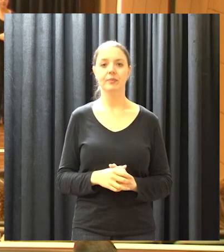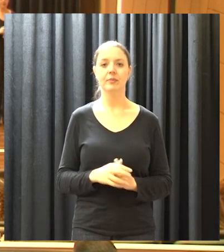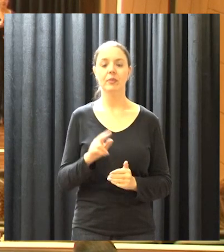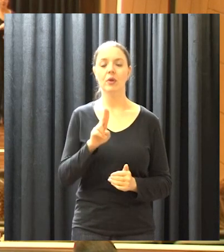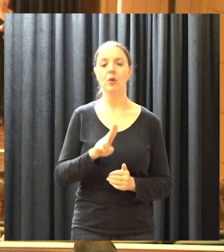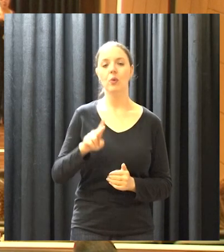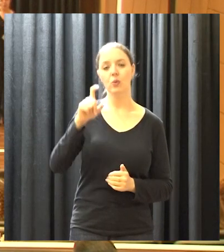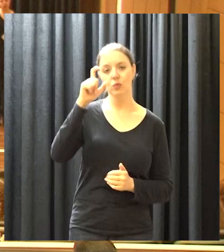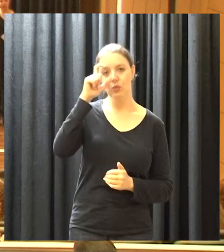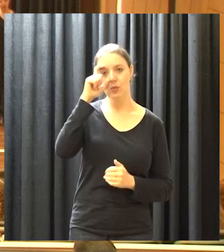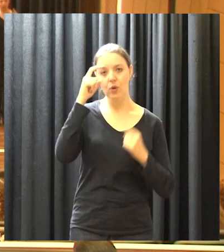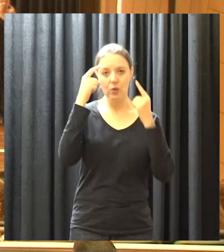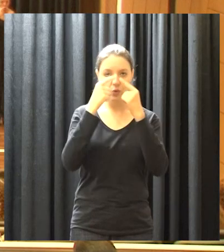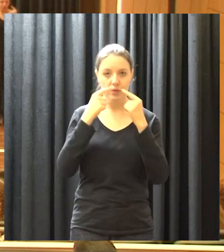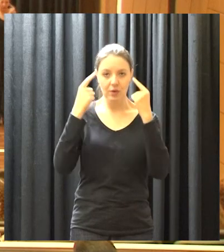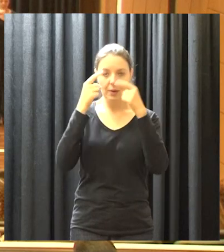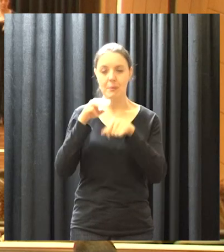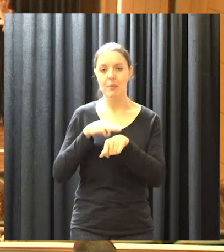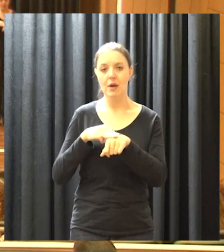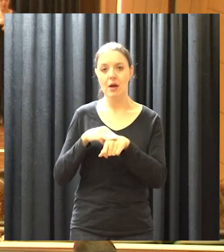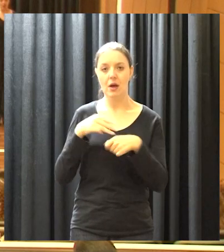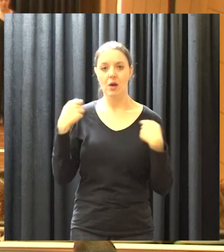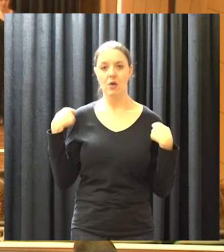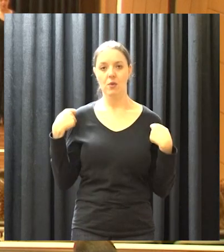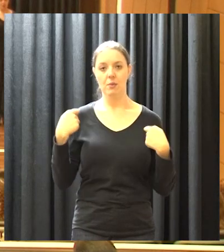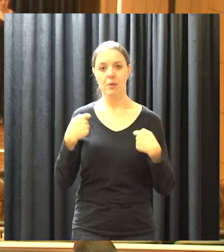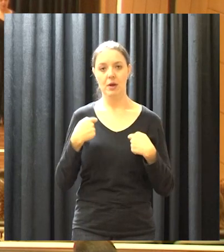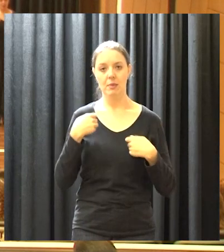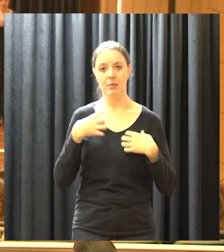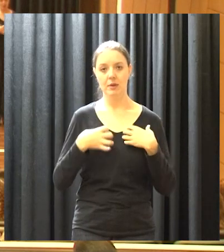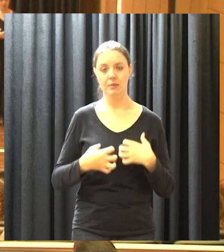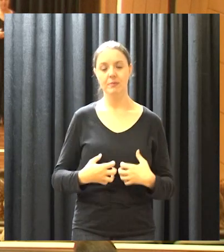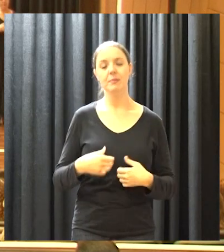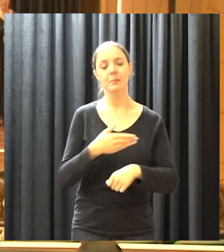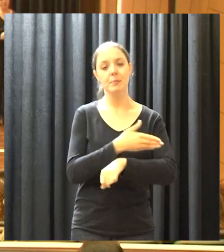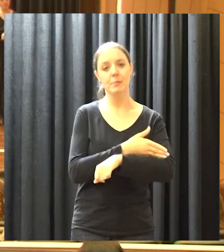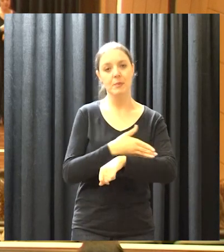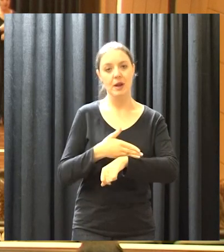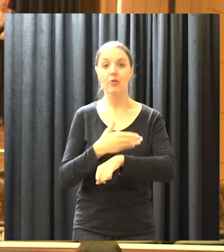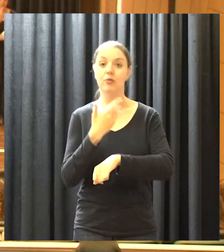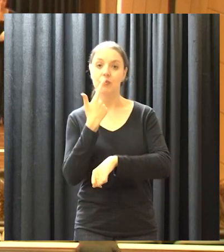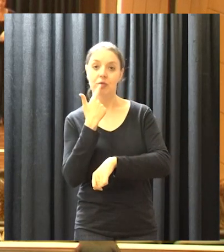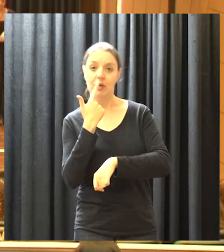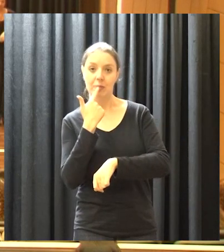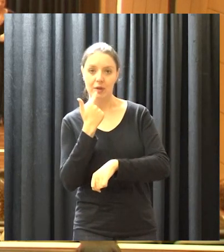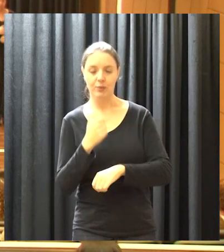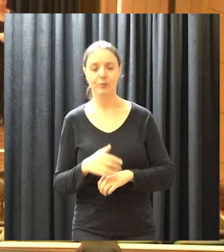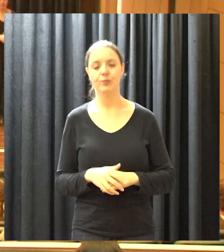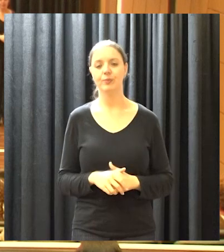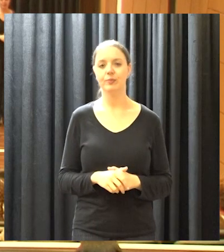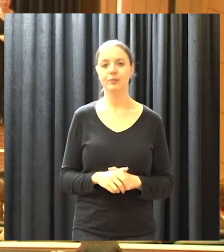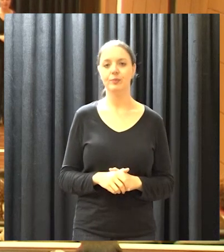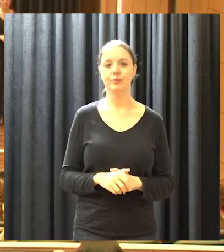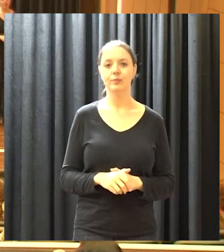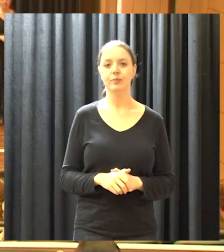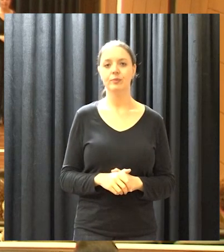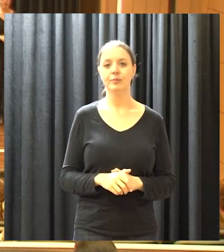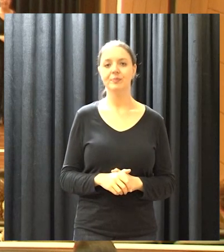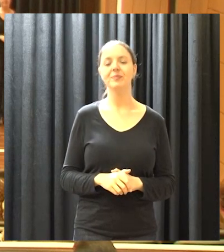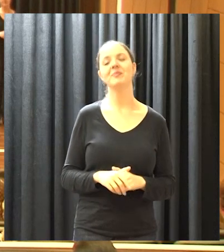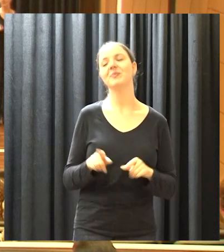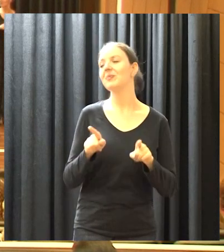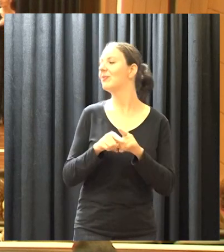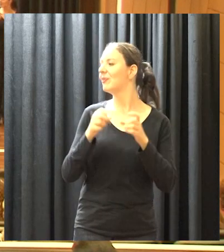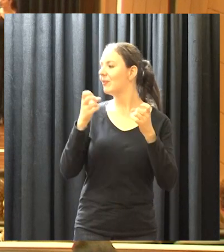um óculos de aro marrom, uma camisa com estampa branca e vermelha. Também quero dizer que é uma alegria